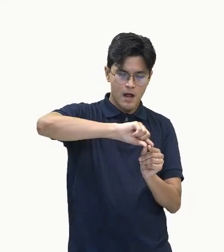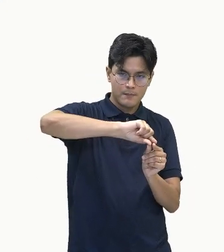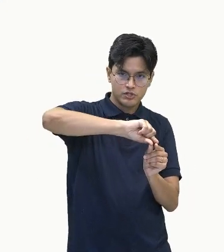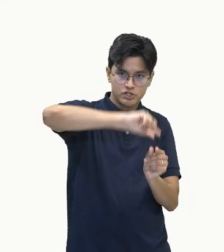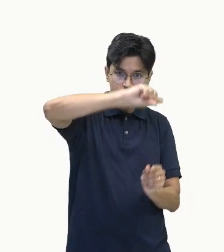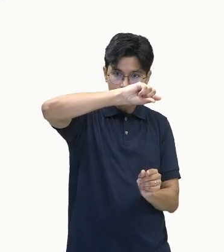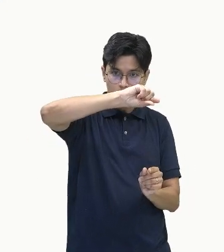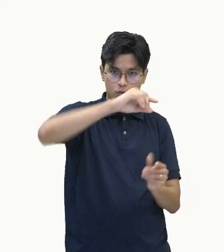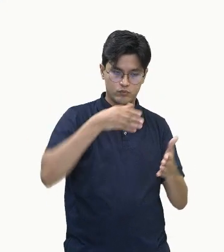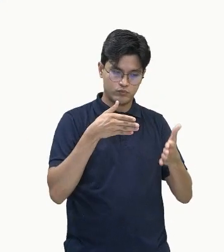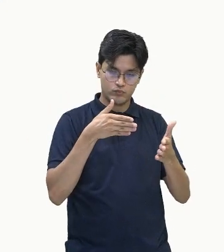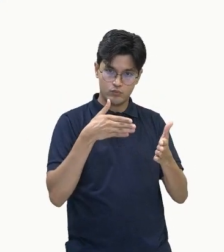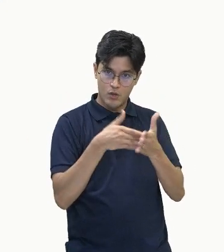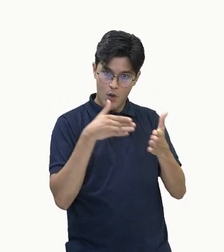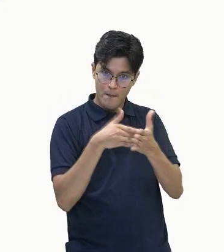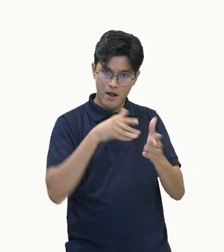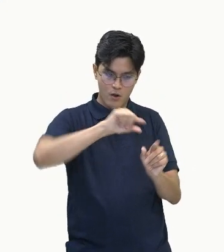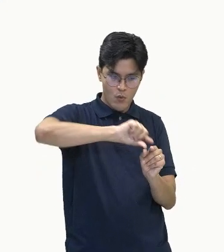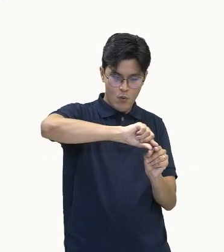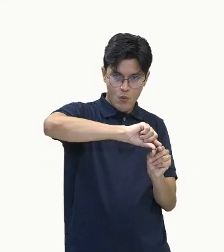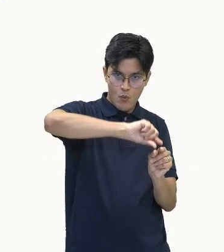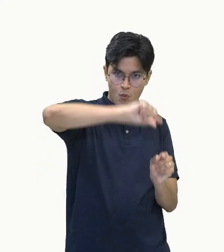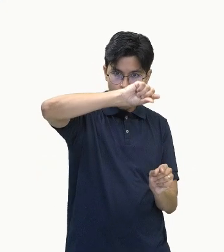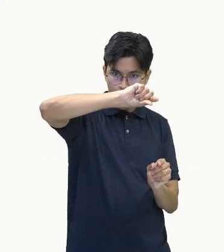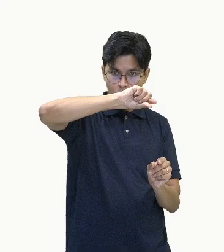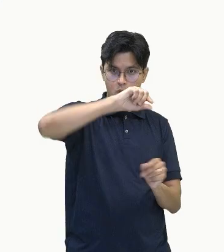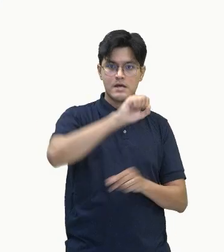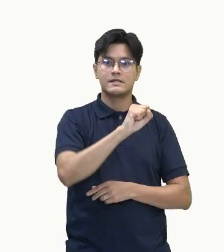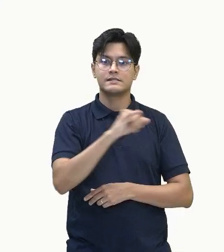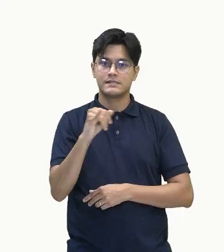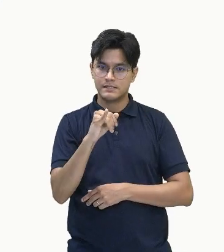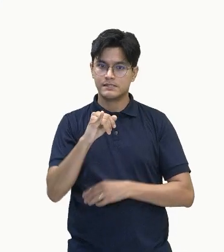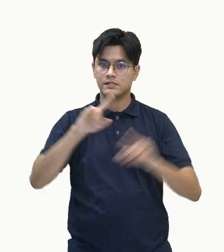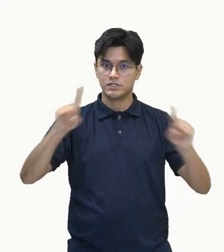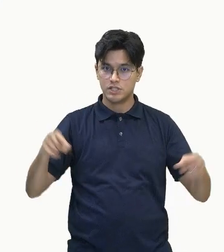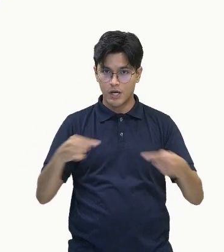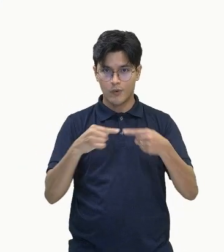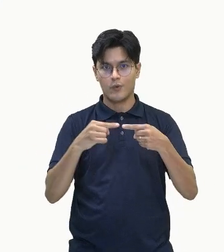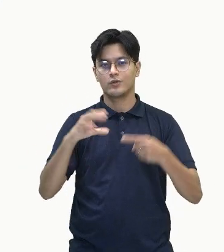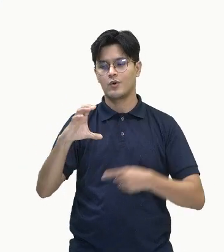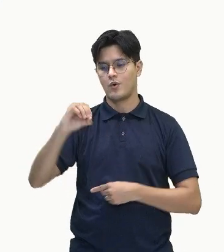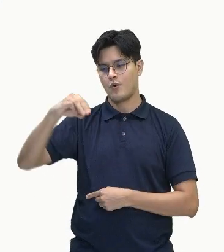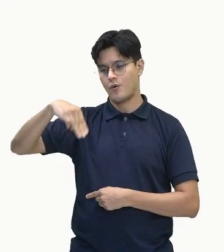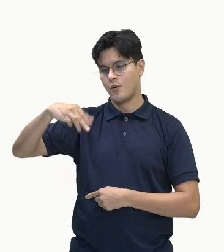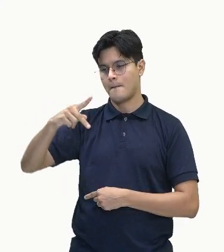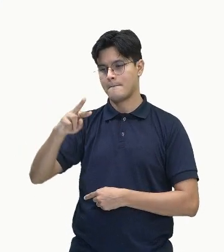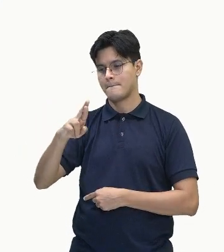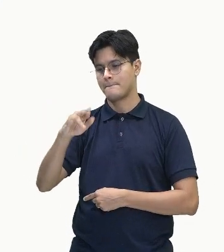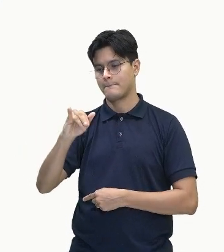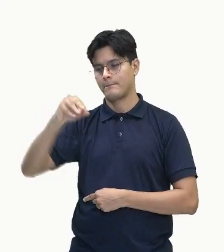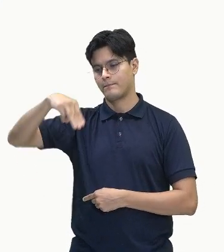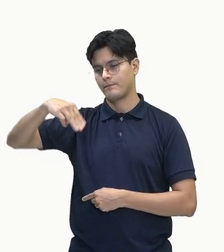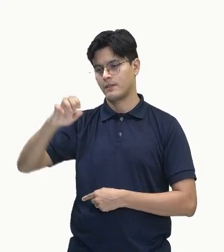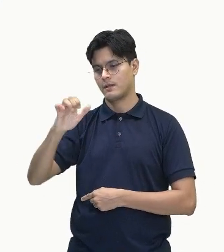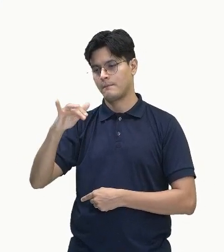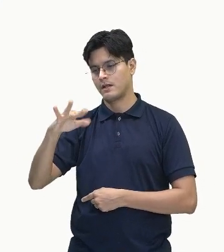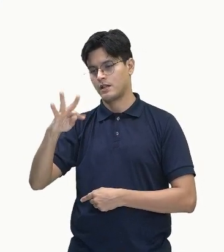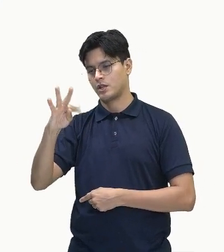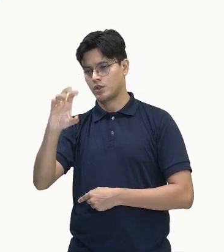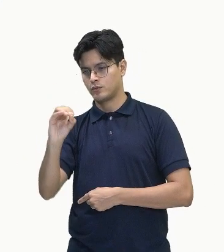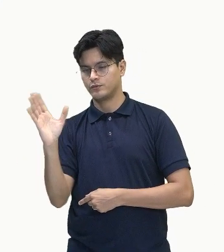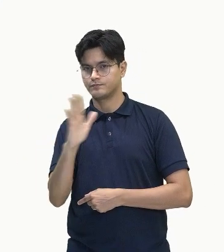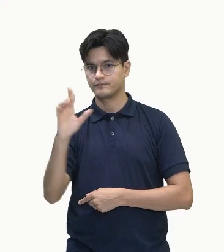abertura são comparáveis ao seu comprimento de onda. Então, olha só, tem esse detalhe, né,